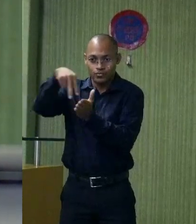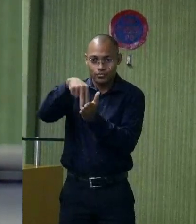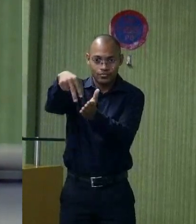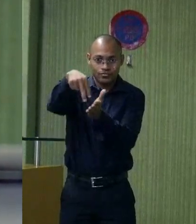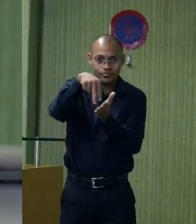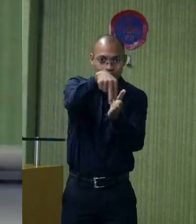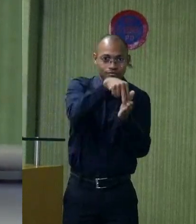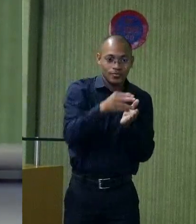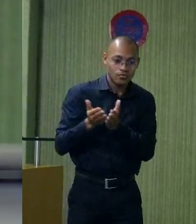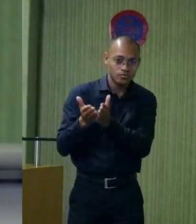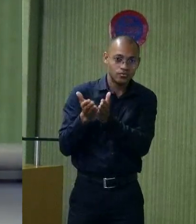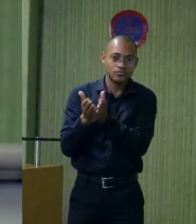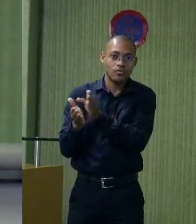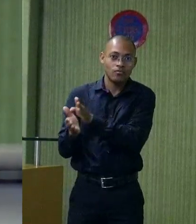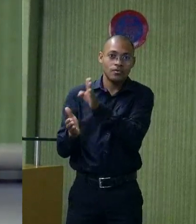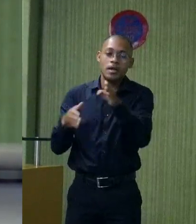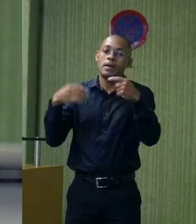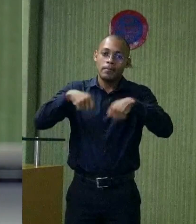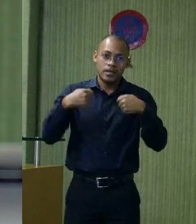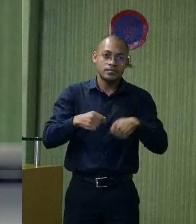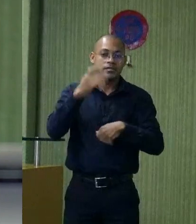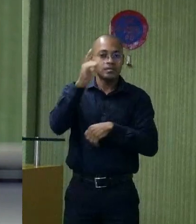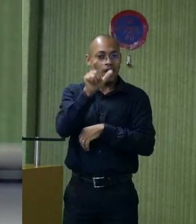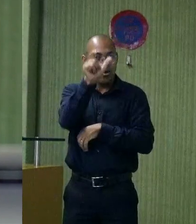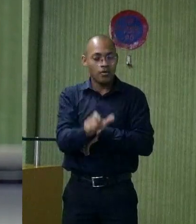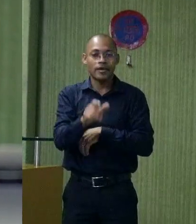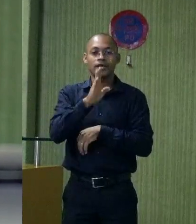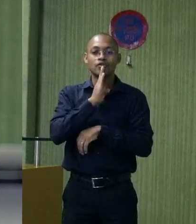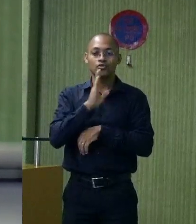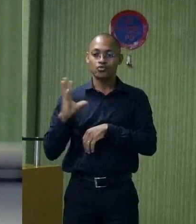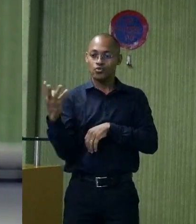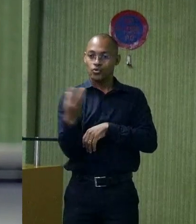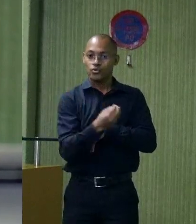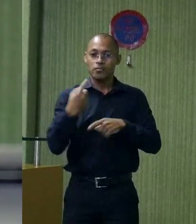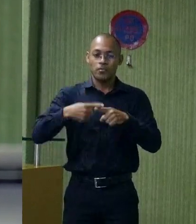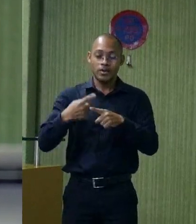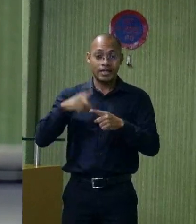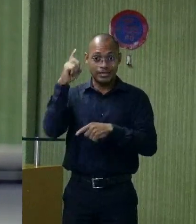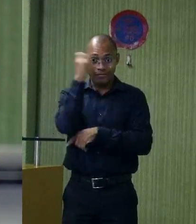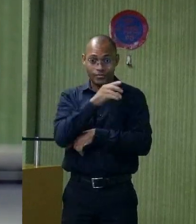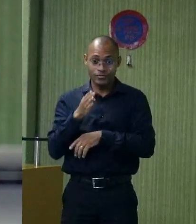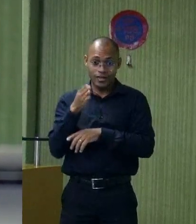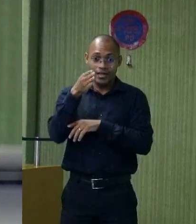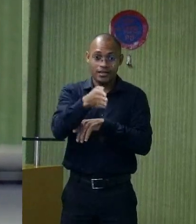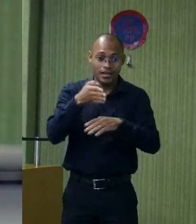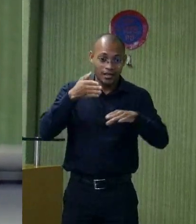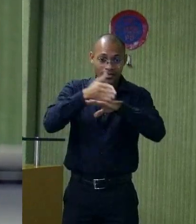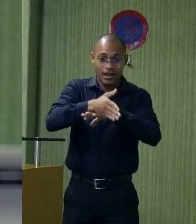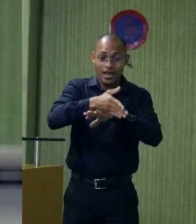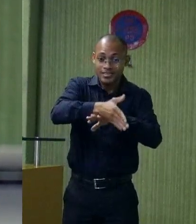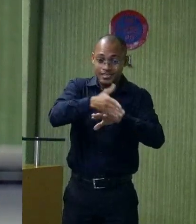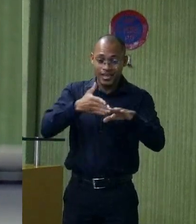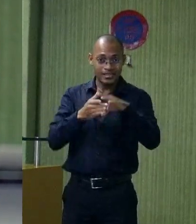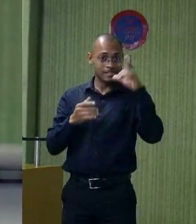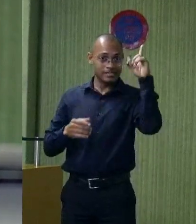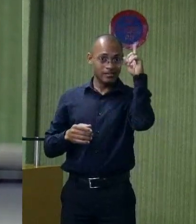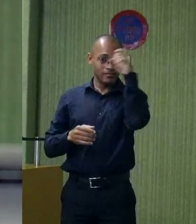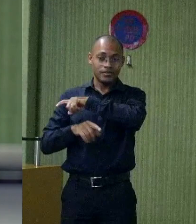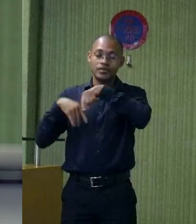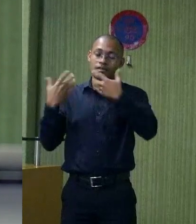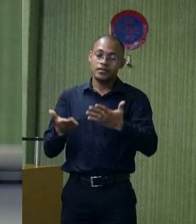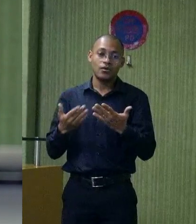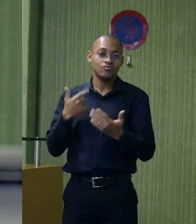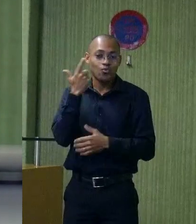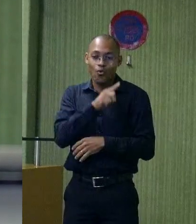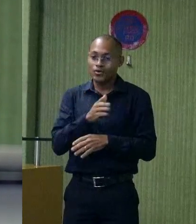conheça porque não é fácil são é muito difícil de você entrar lá depois sair então ele não tem nem como ir na escola nem tem como